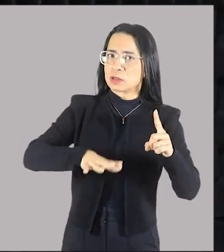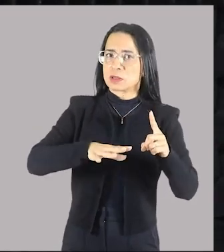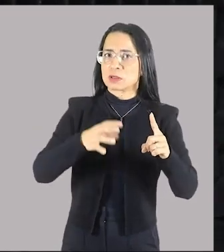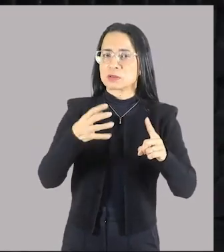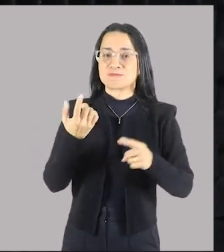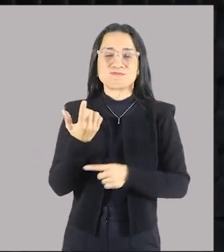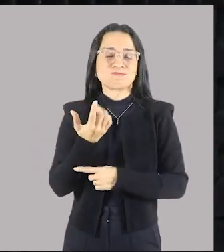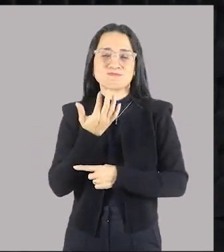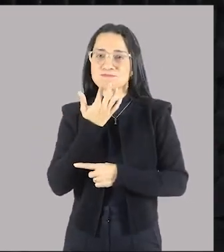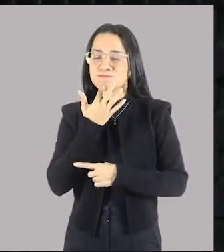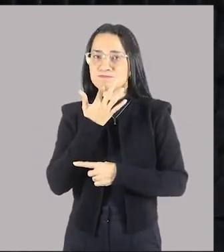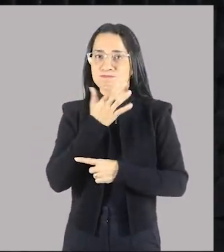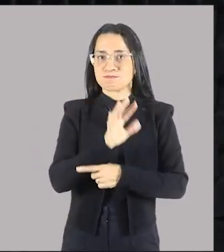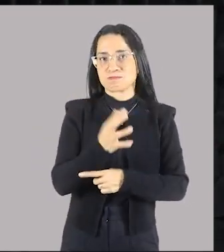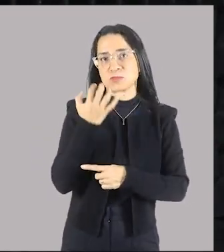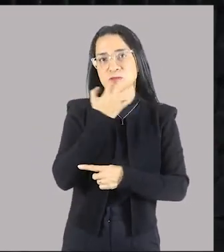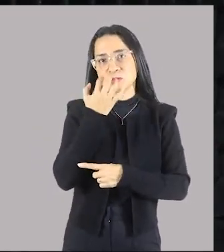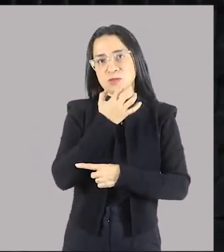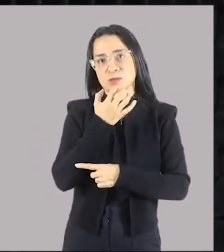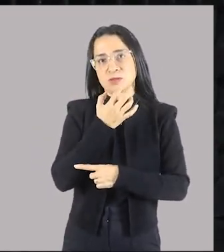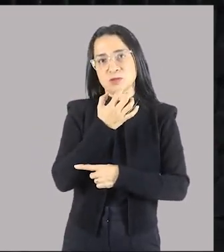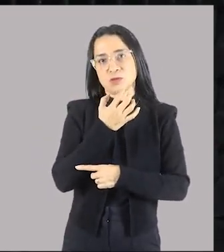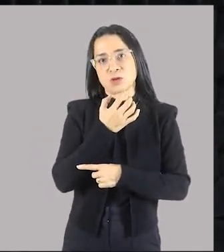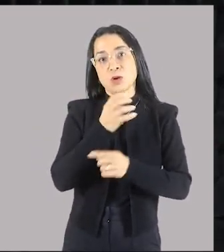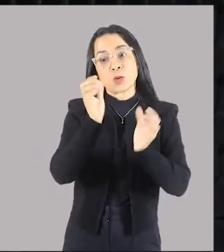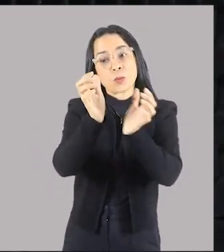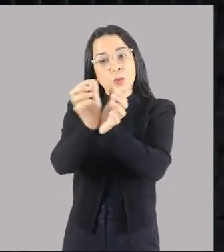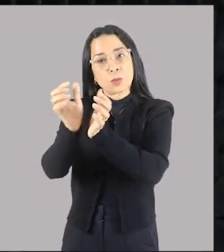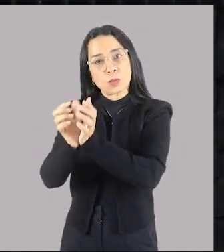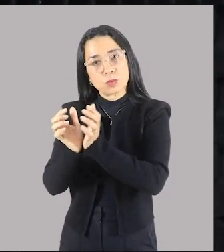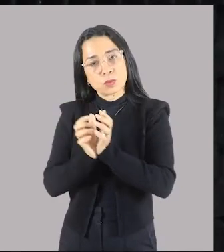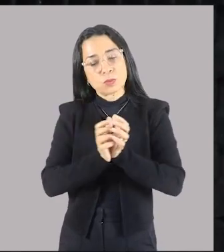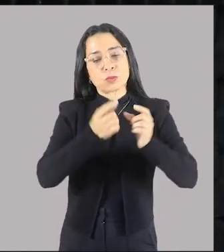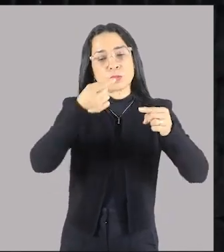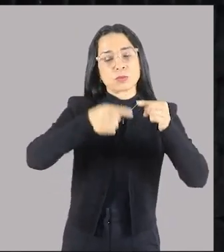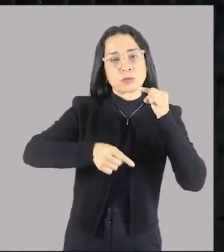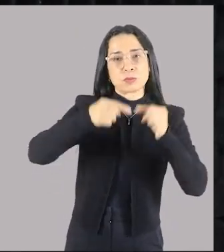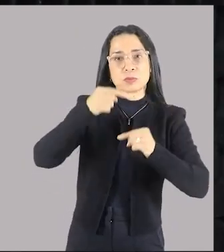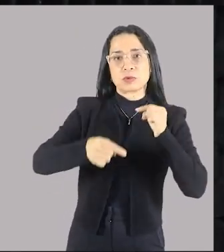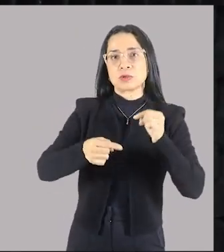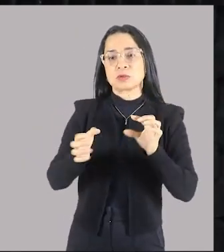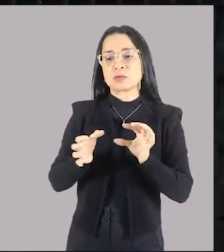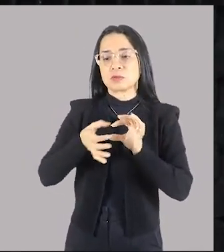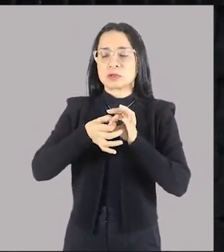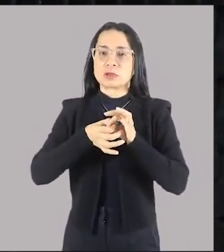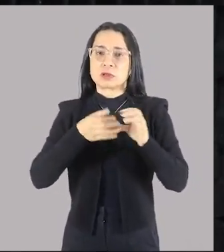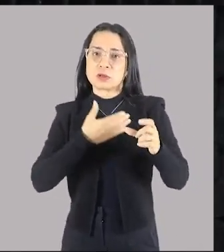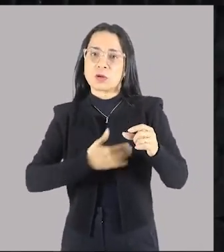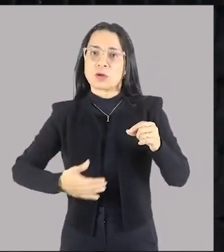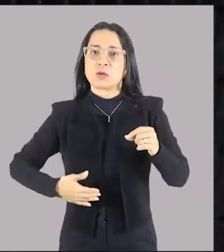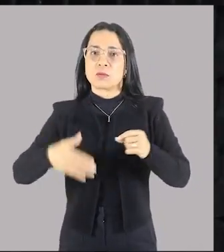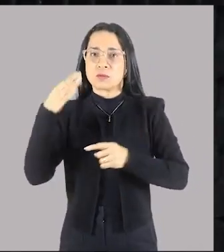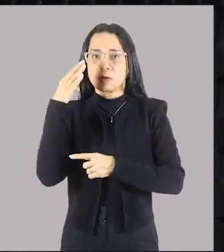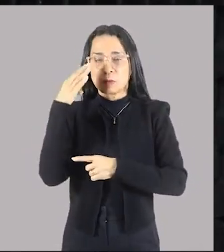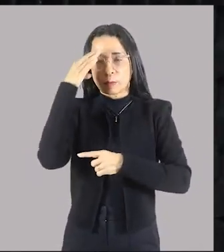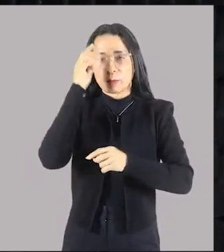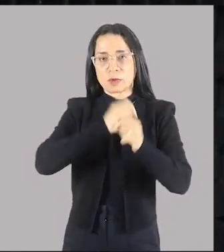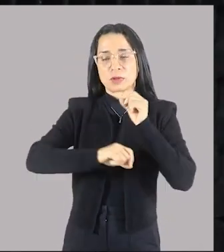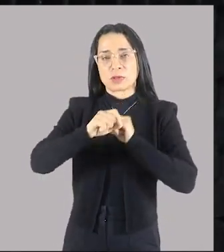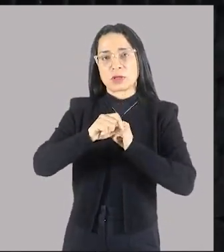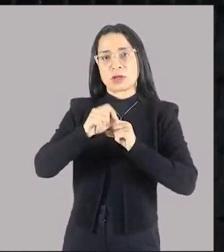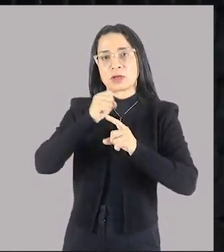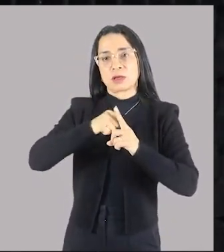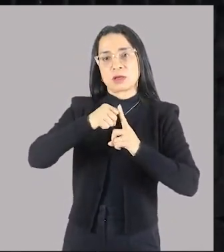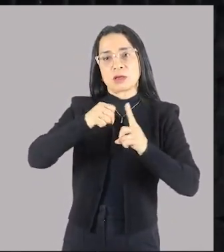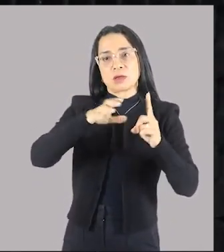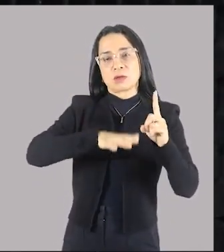Os setores políticos ligados ao governo militar, ligados à sociedade civil de Brasília, as elites